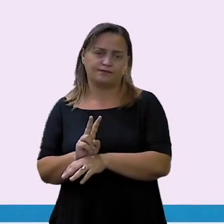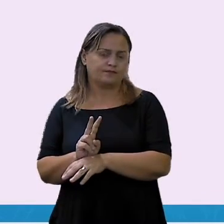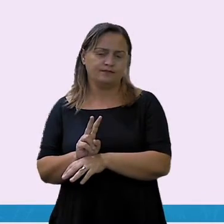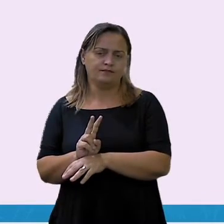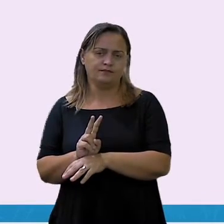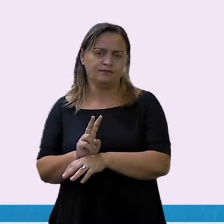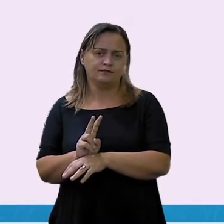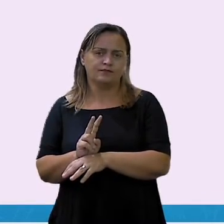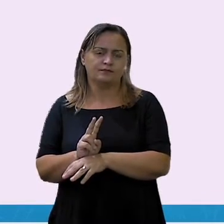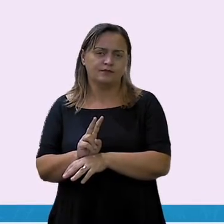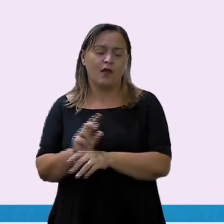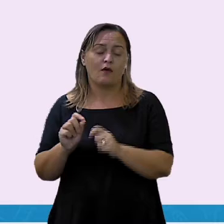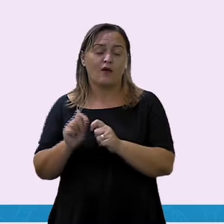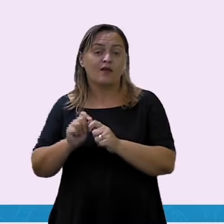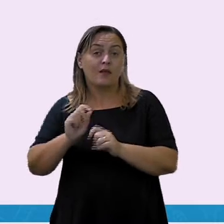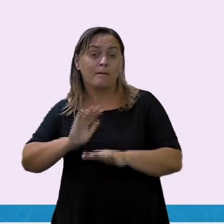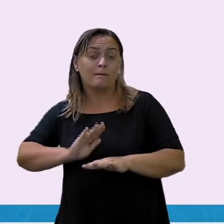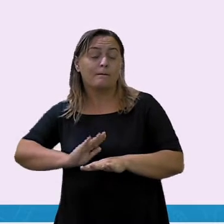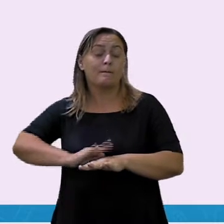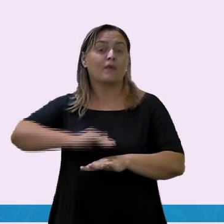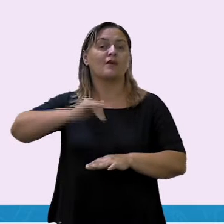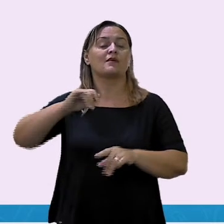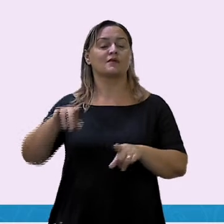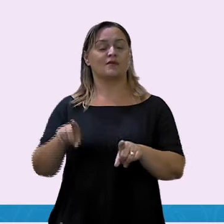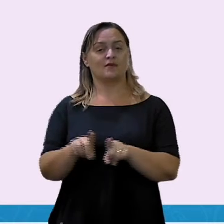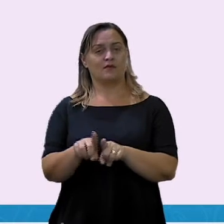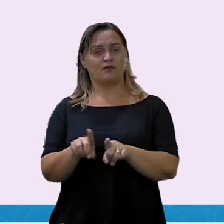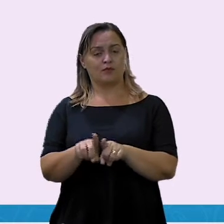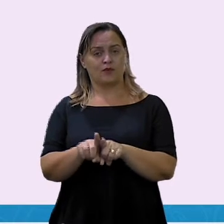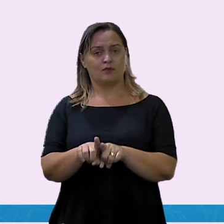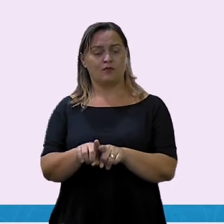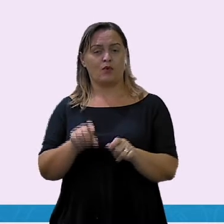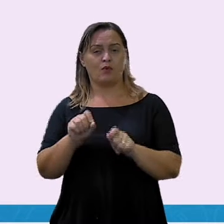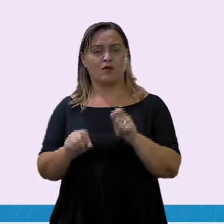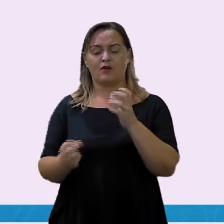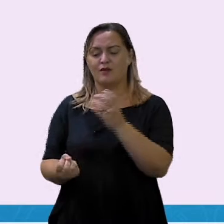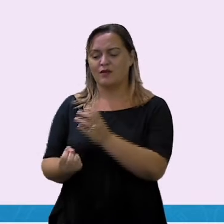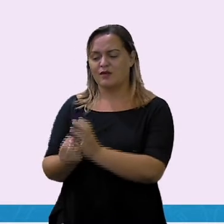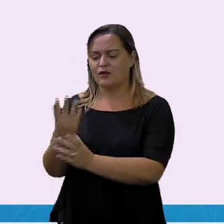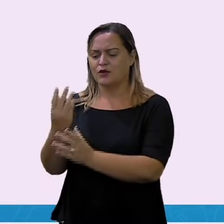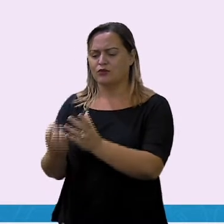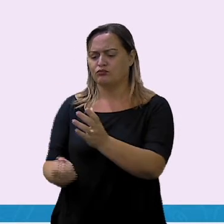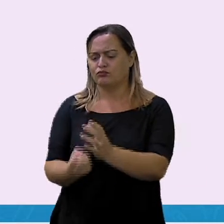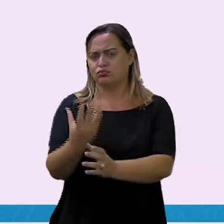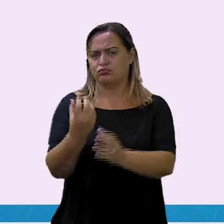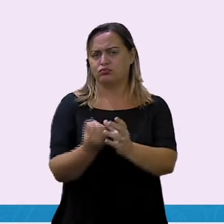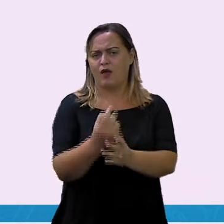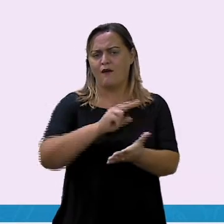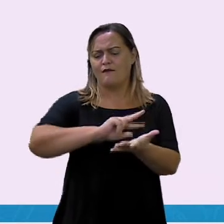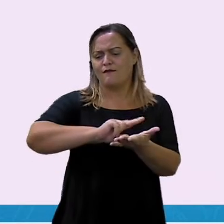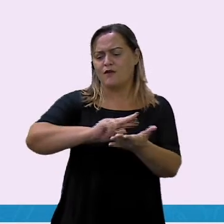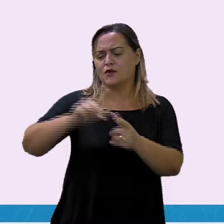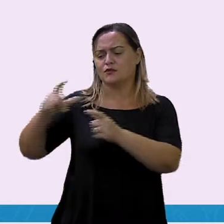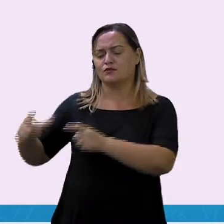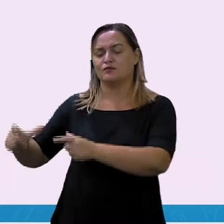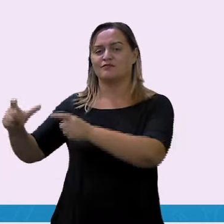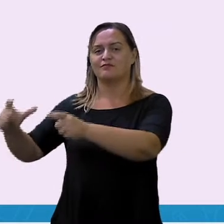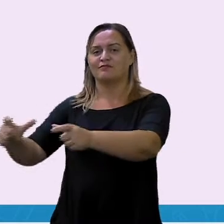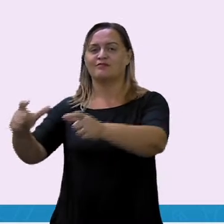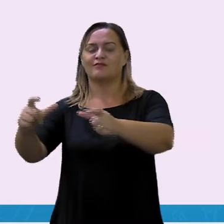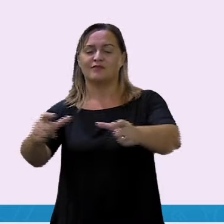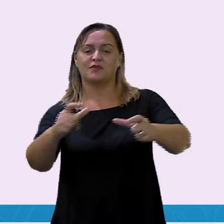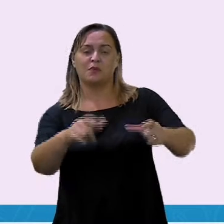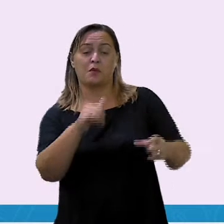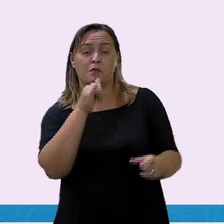uma técnica cada vez mais apurada, voltada para a criação de áreas paisagísticas que possam substituir